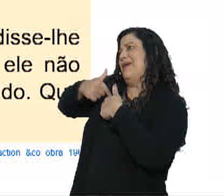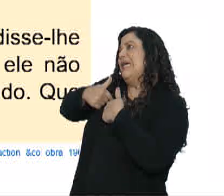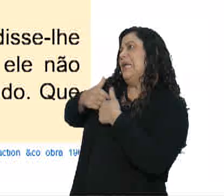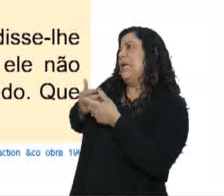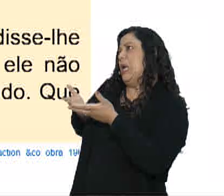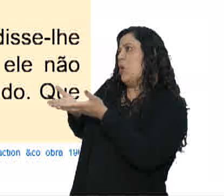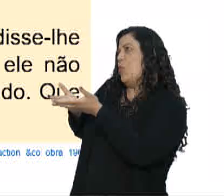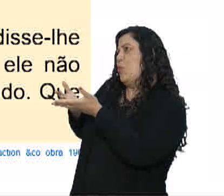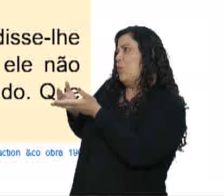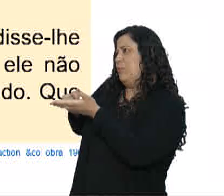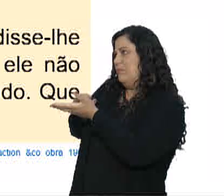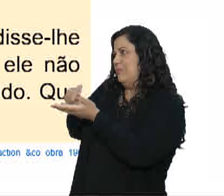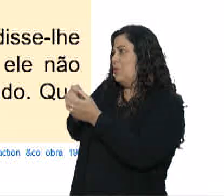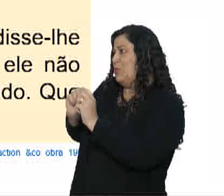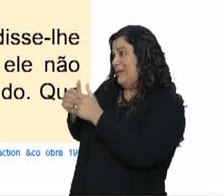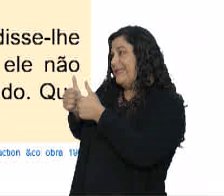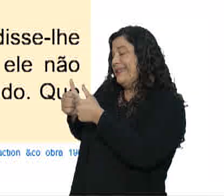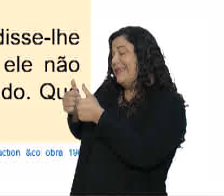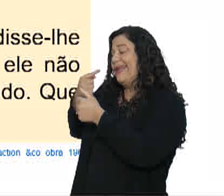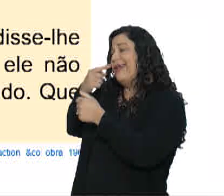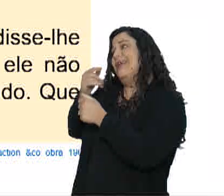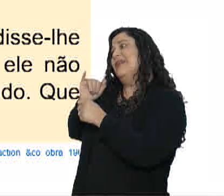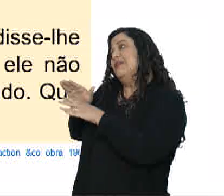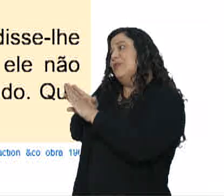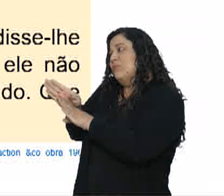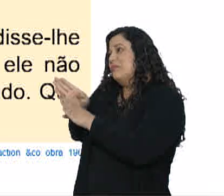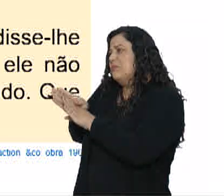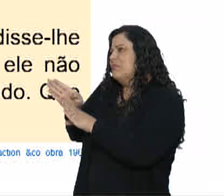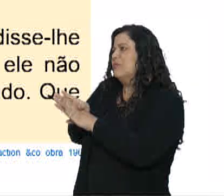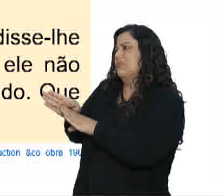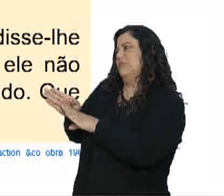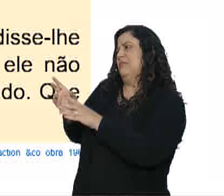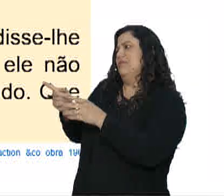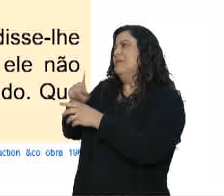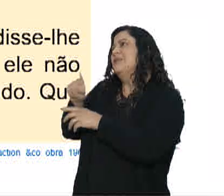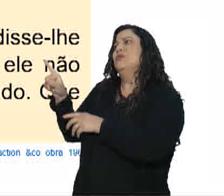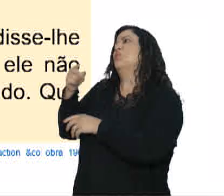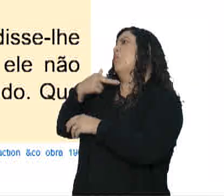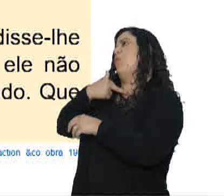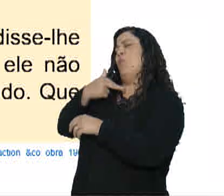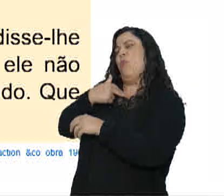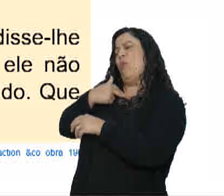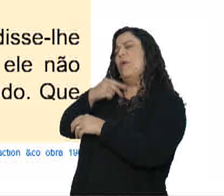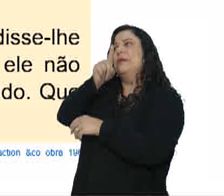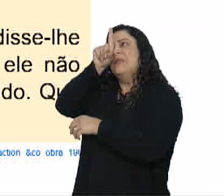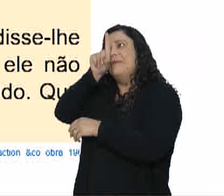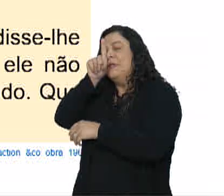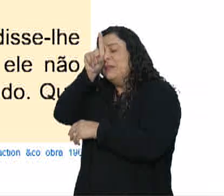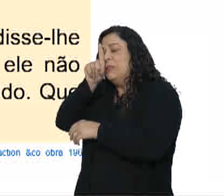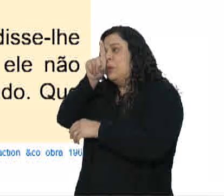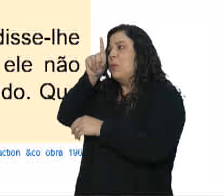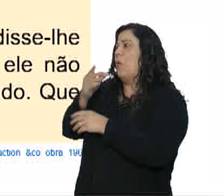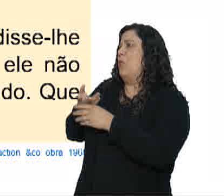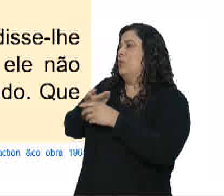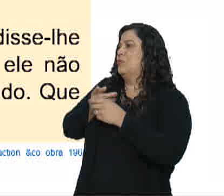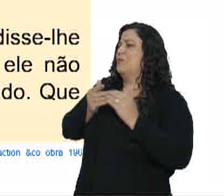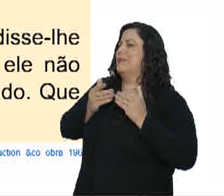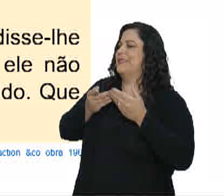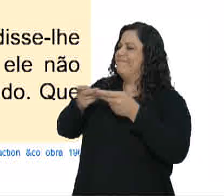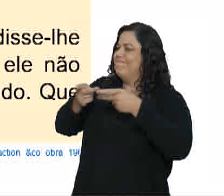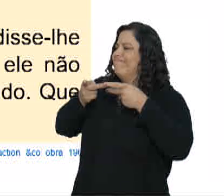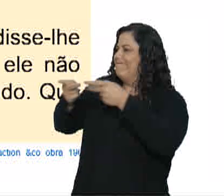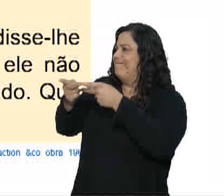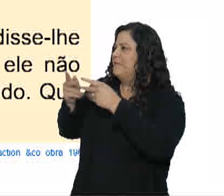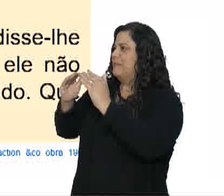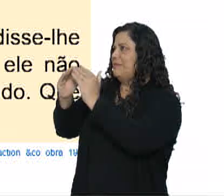Depois repreendeu-a. Disse-lhe que era imprudente andar por essas casas. Vilela podia